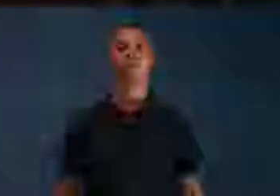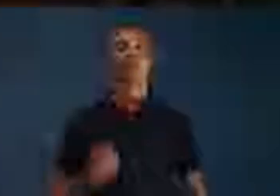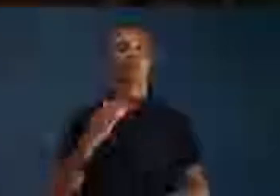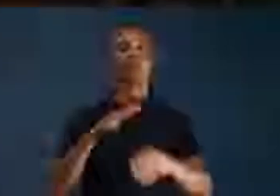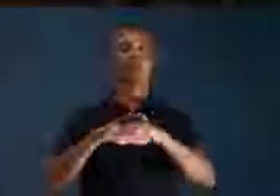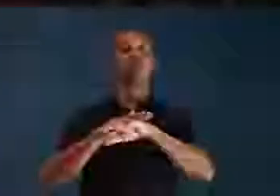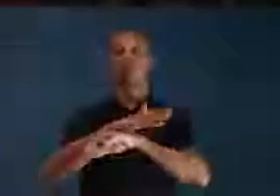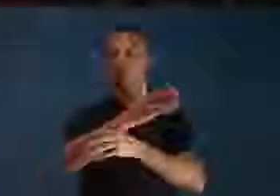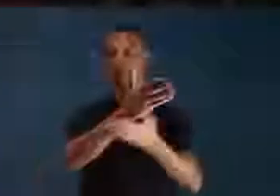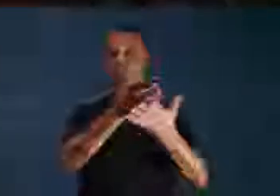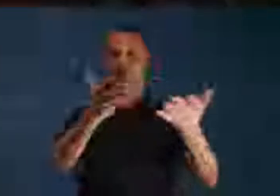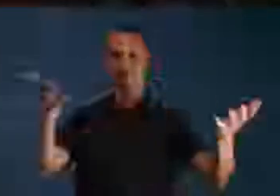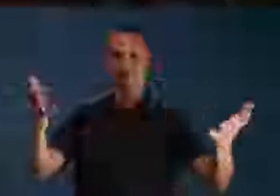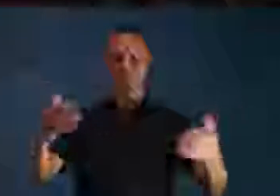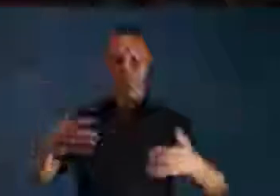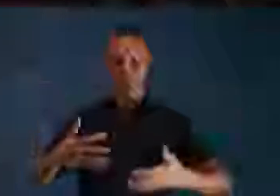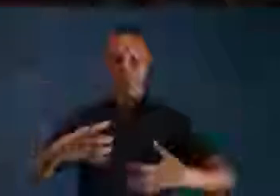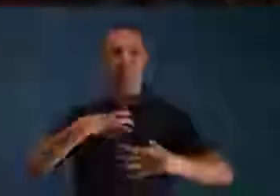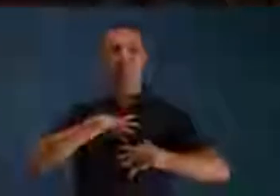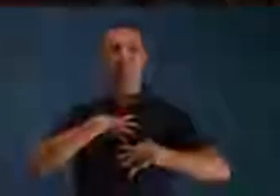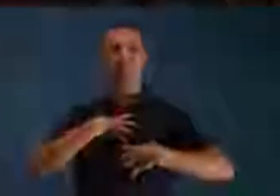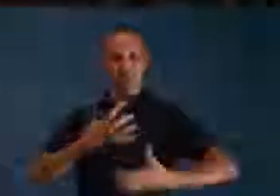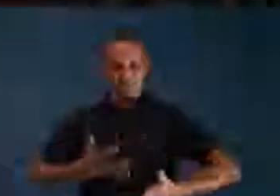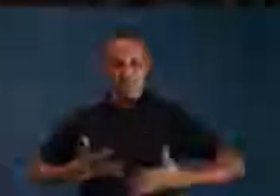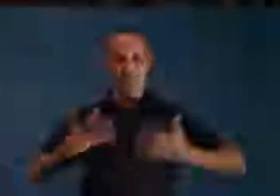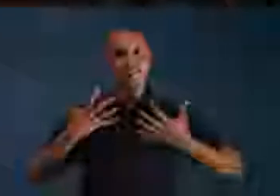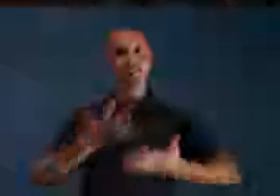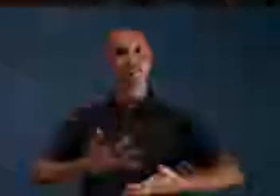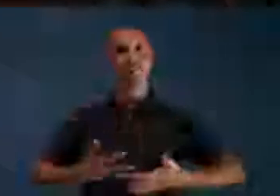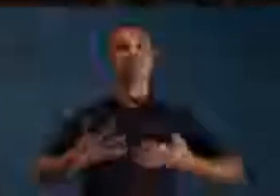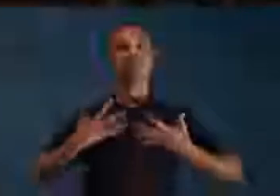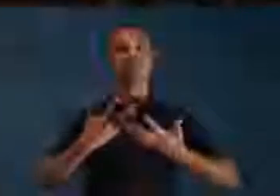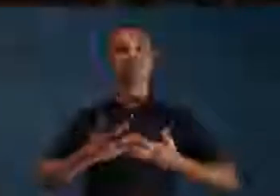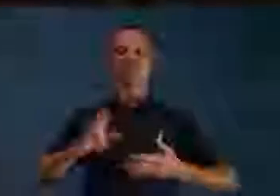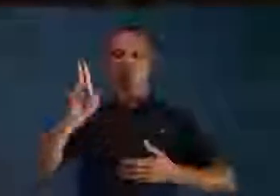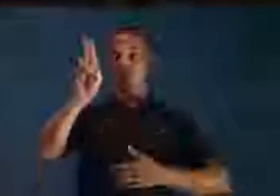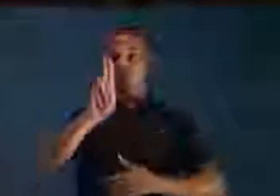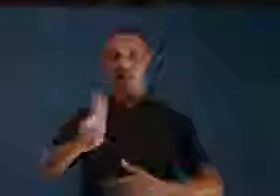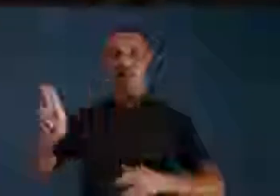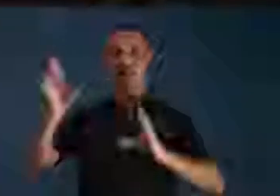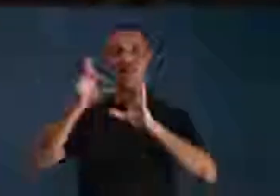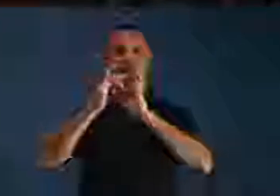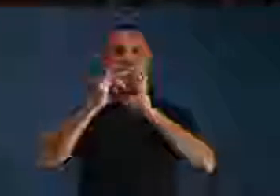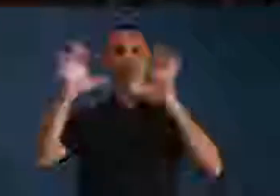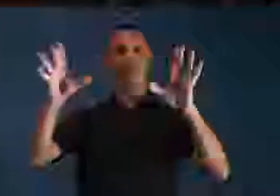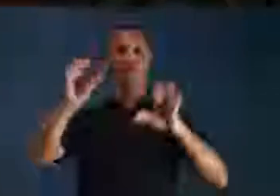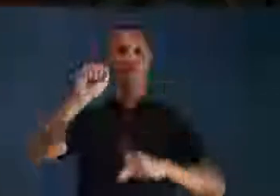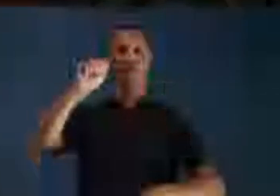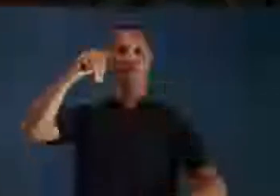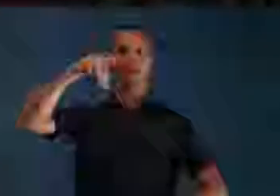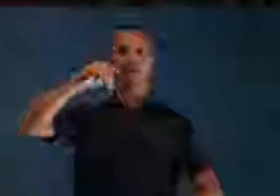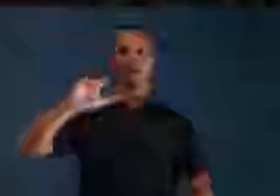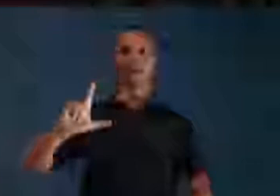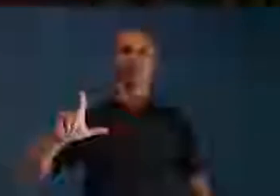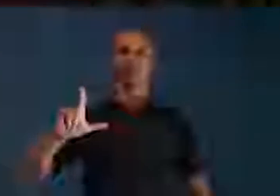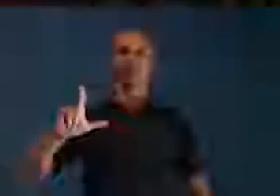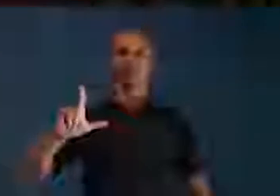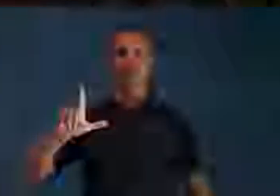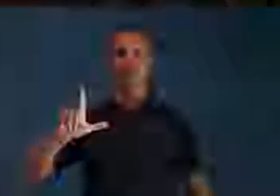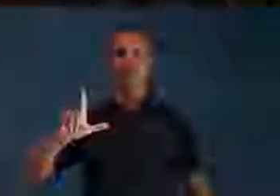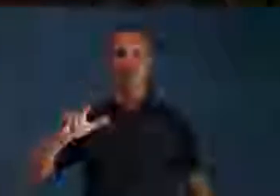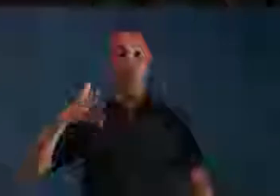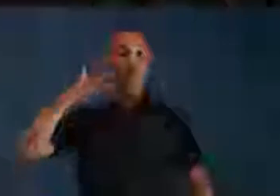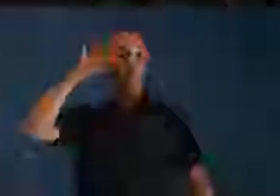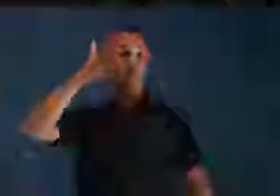Boa noite a todos. É com imensa alegria, grande prazer que a Universidade Livre da Academia Mineira de Letras promove esta